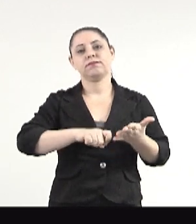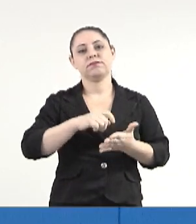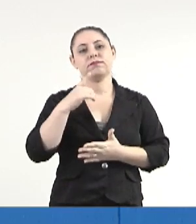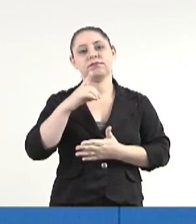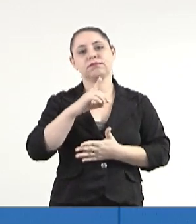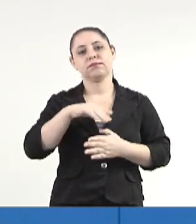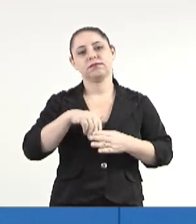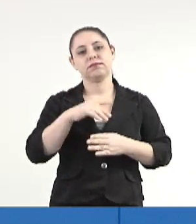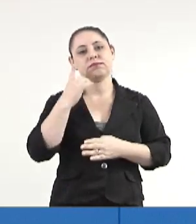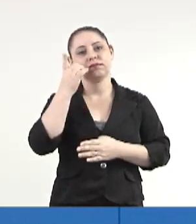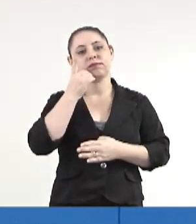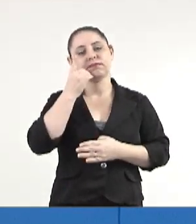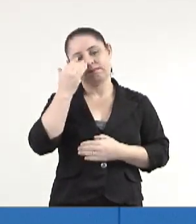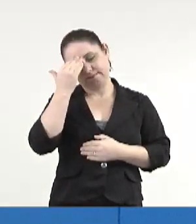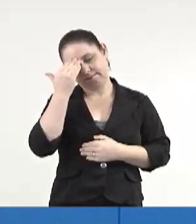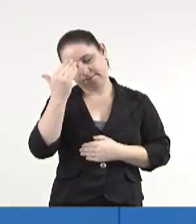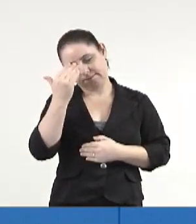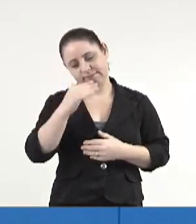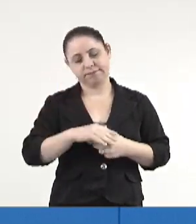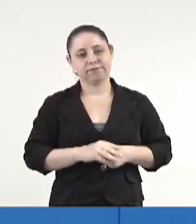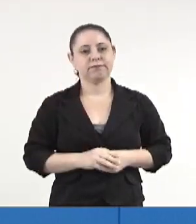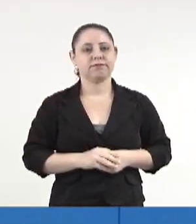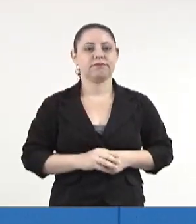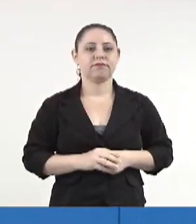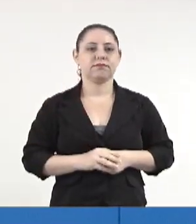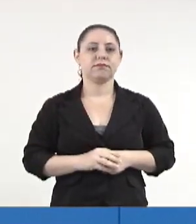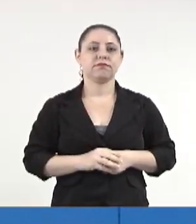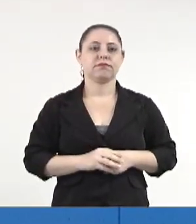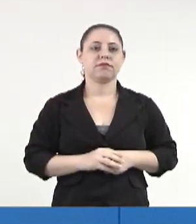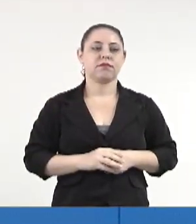deputada. Obrigada. Falta o Renato.